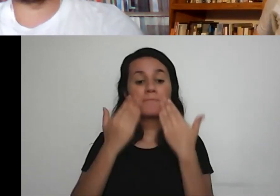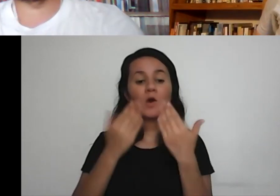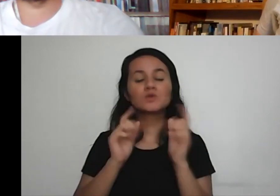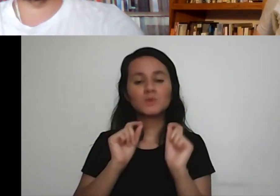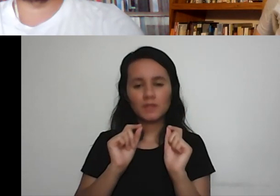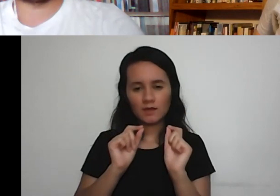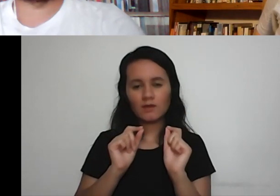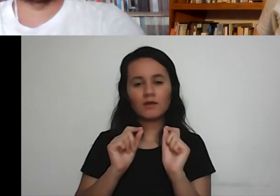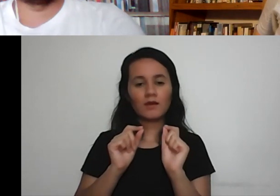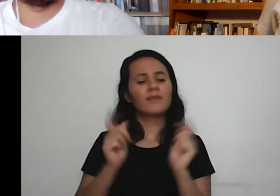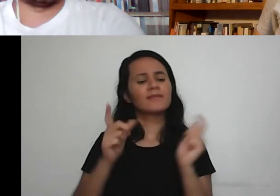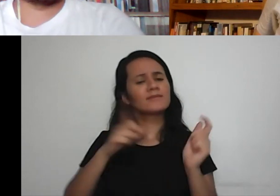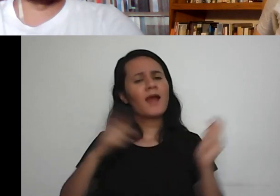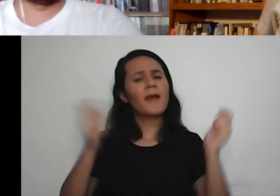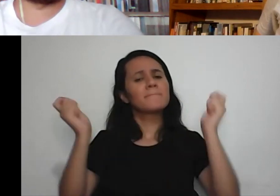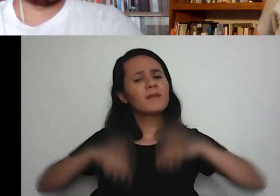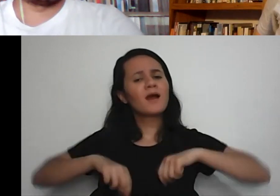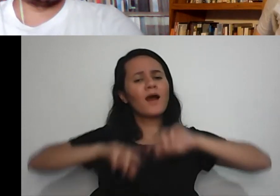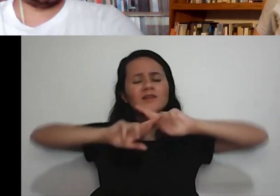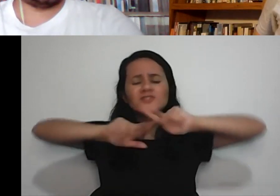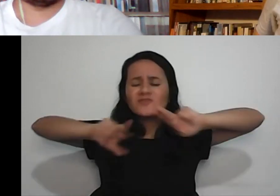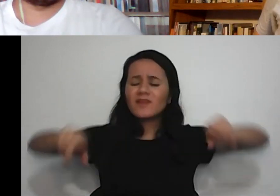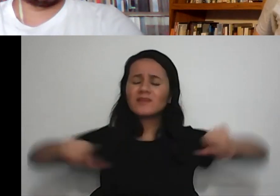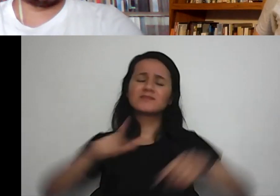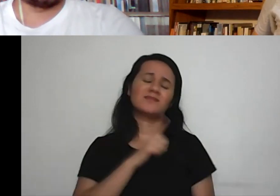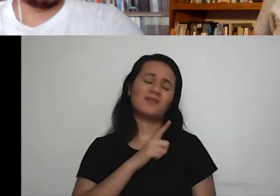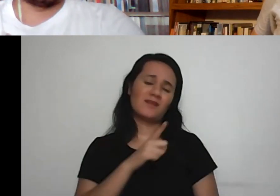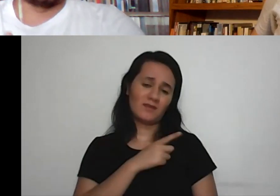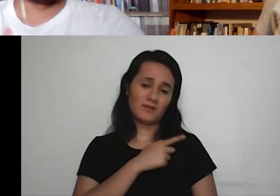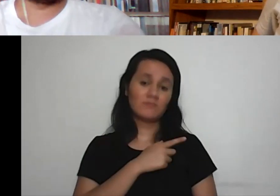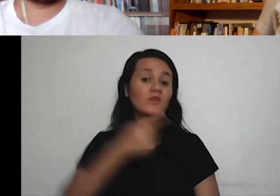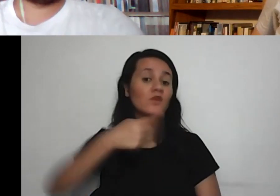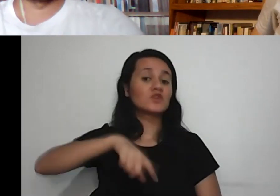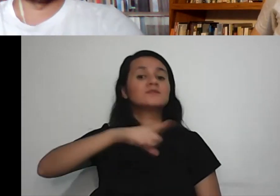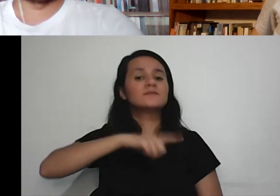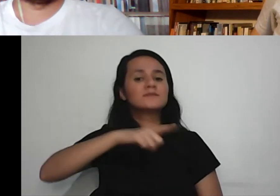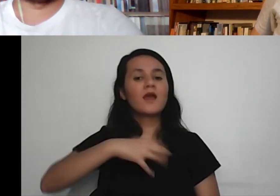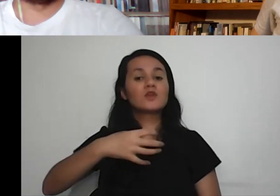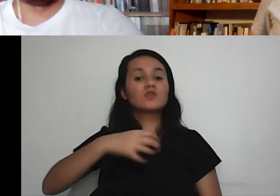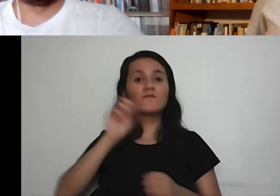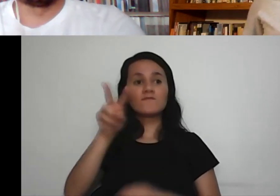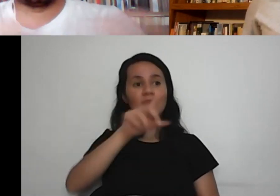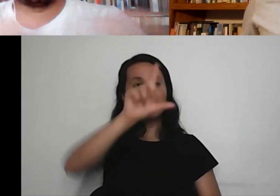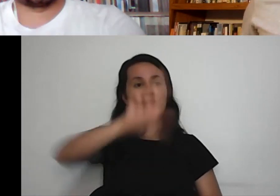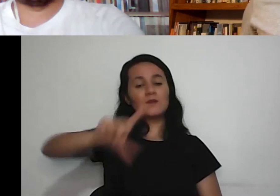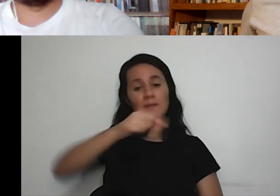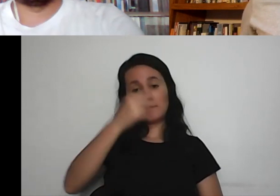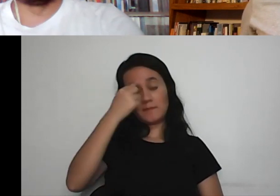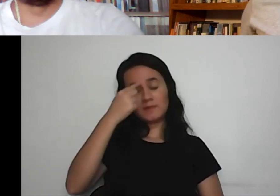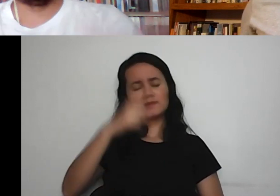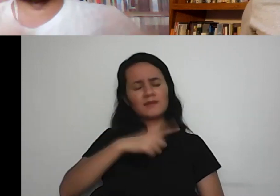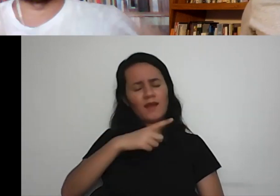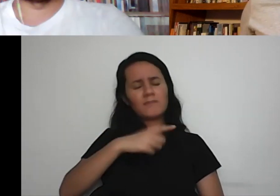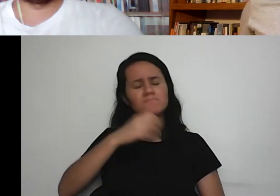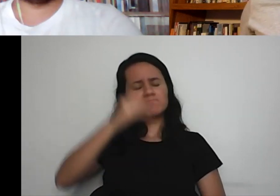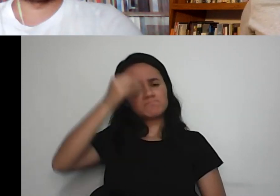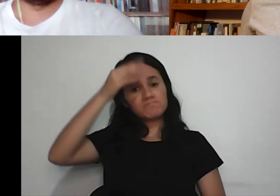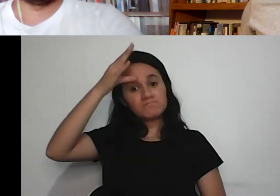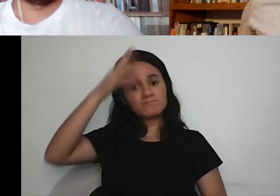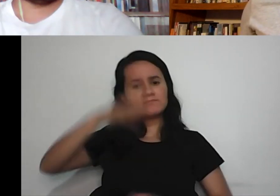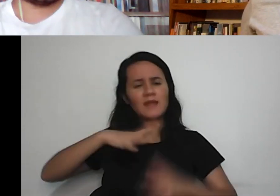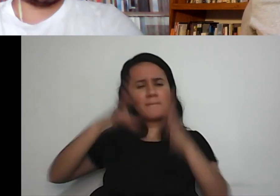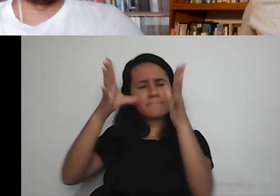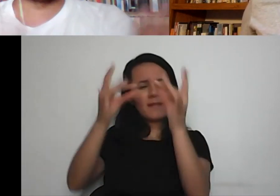há possibilidades diferentes colocadas, né? A gente tem um cenário da literatura muito rico, muito